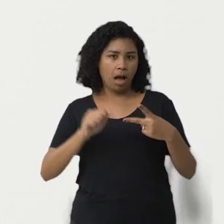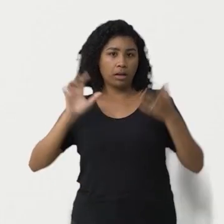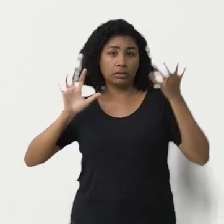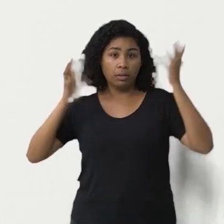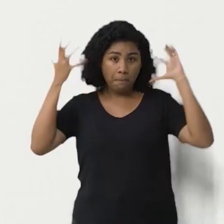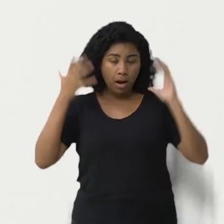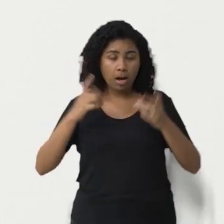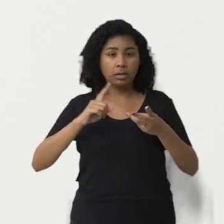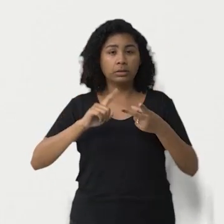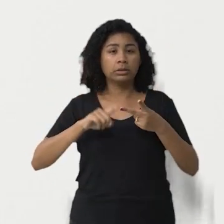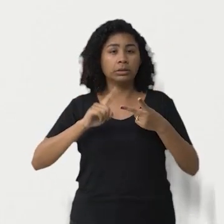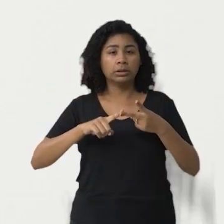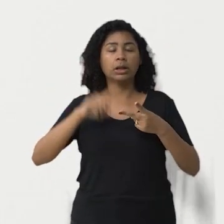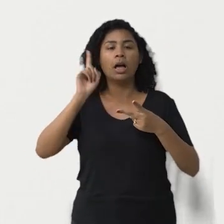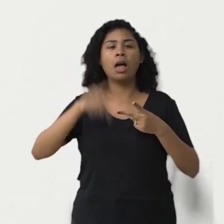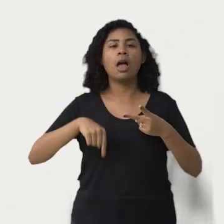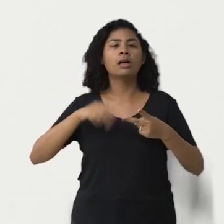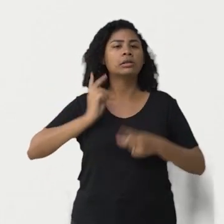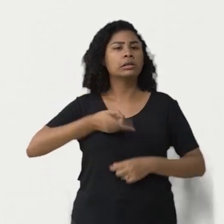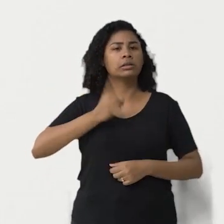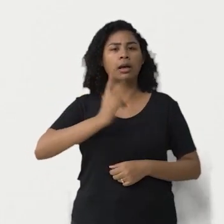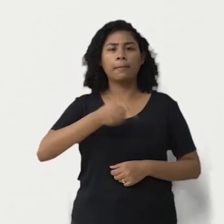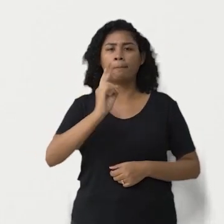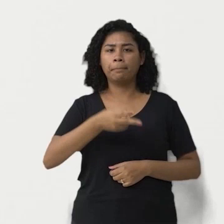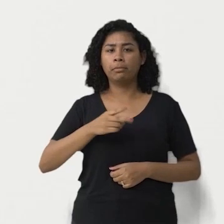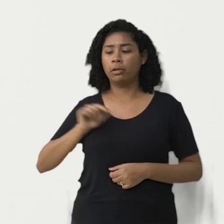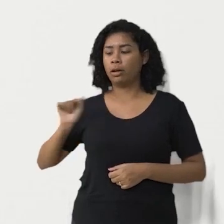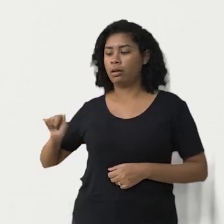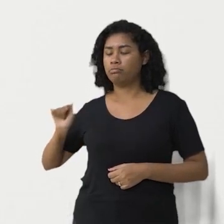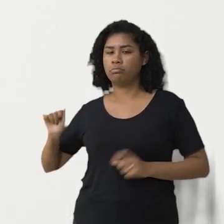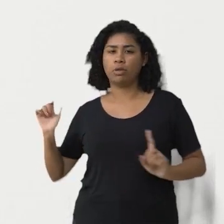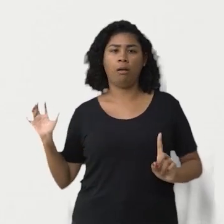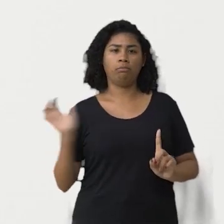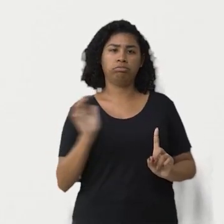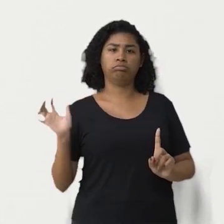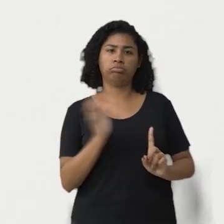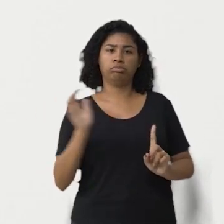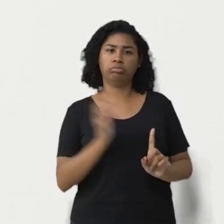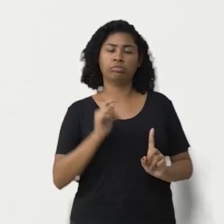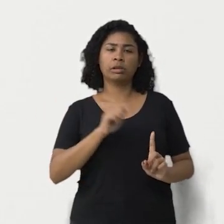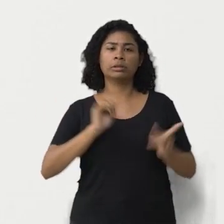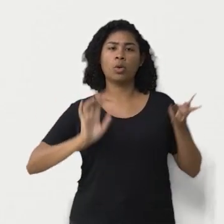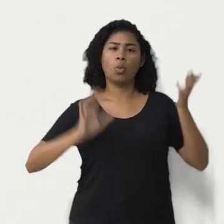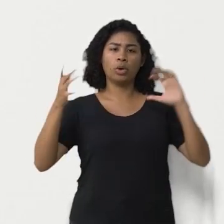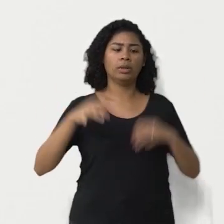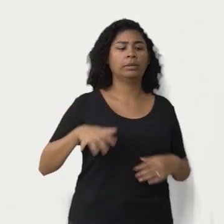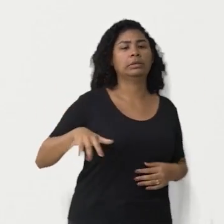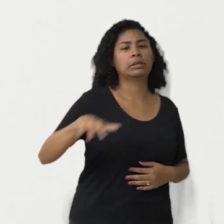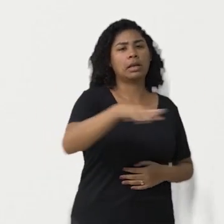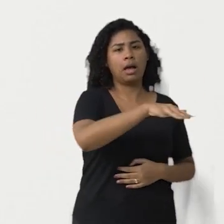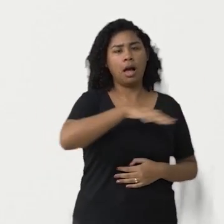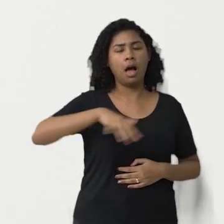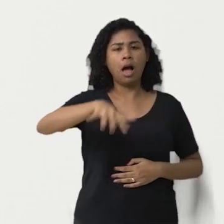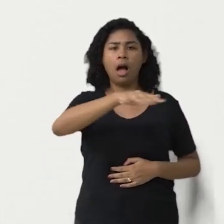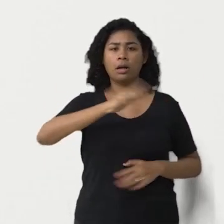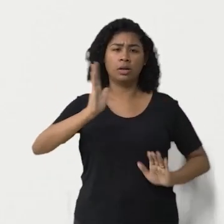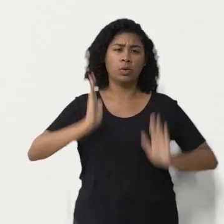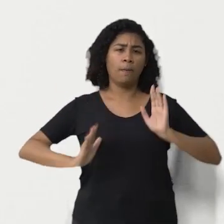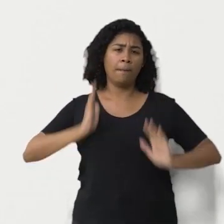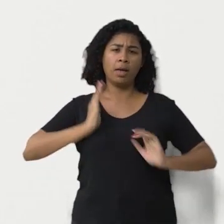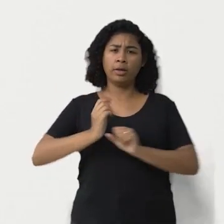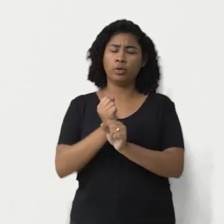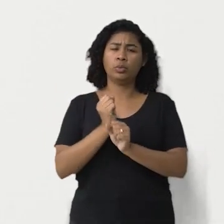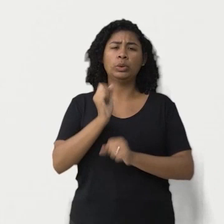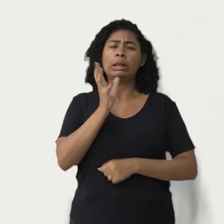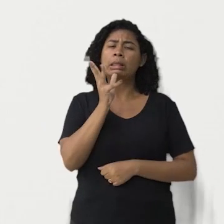vai ser um comportamento que vem do tempo em uma determinada área e durante um longo período